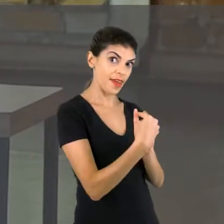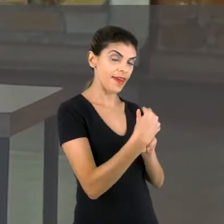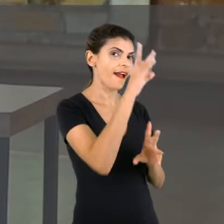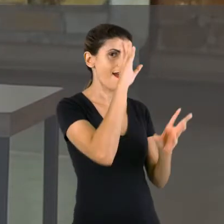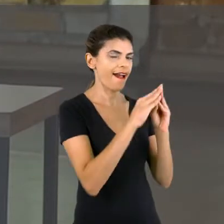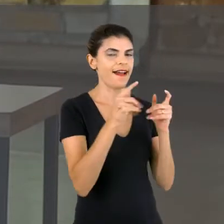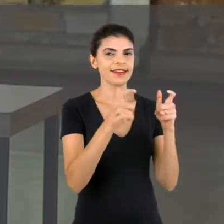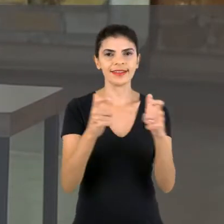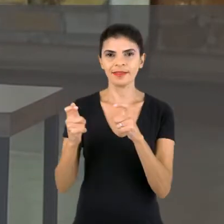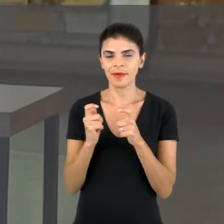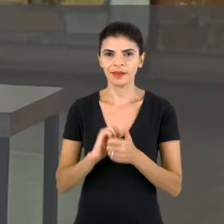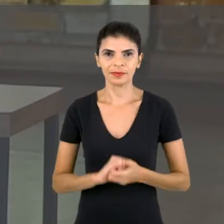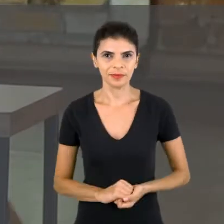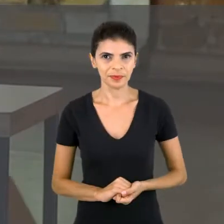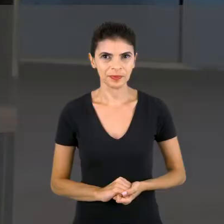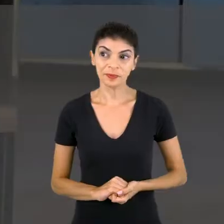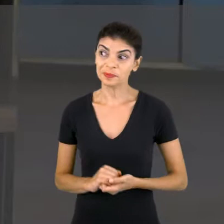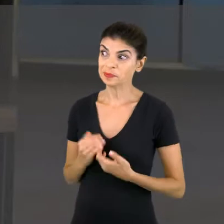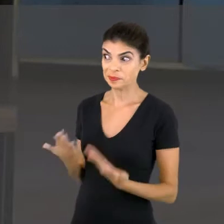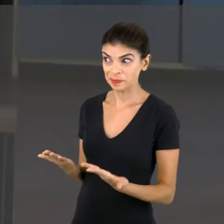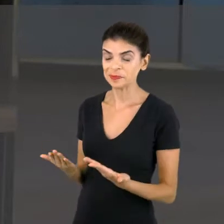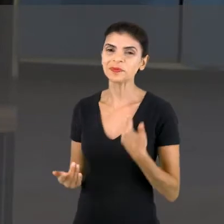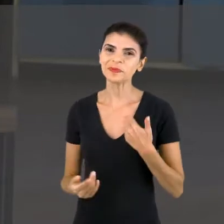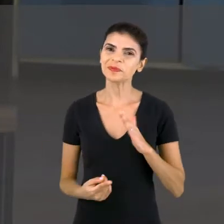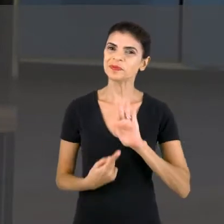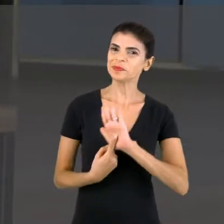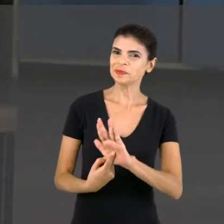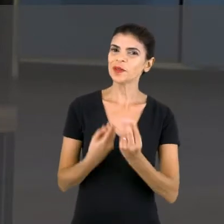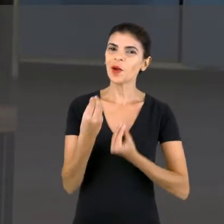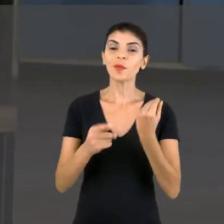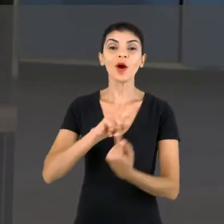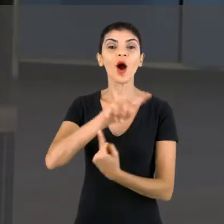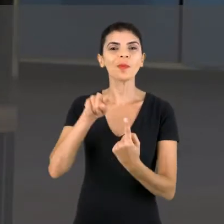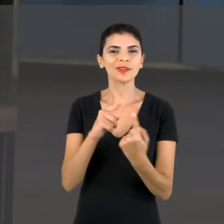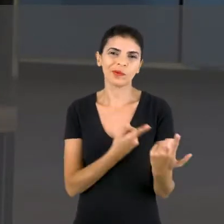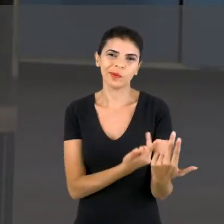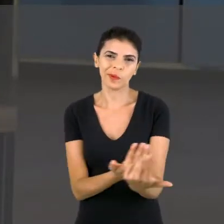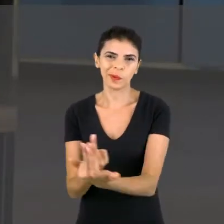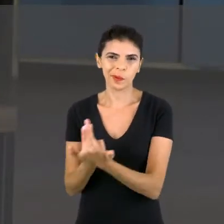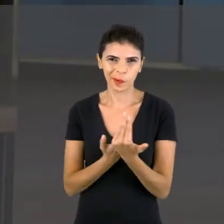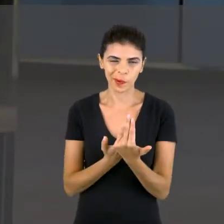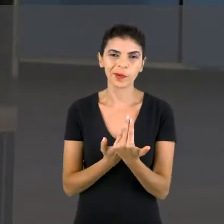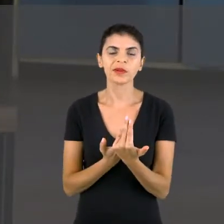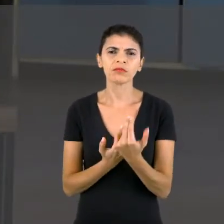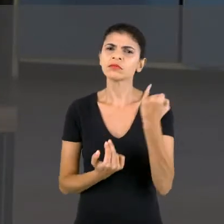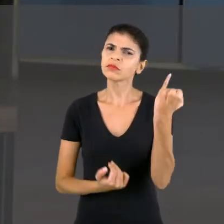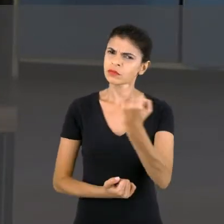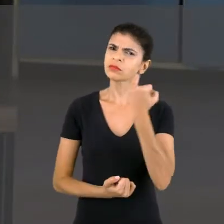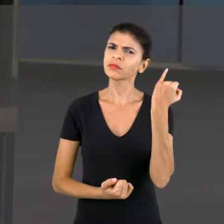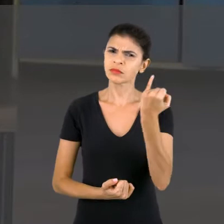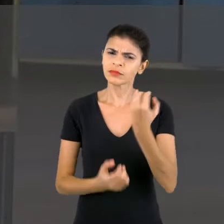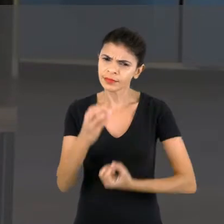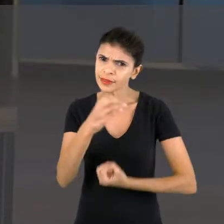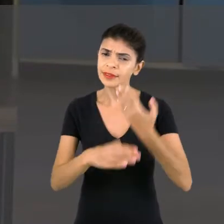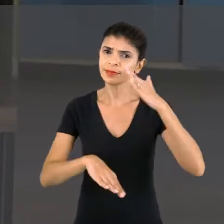para eles e entendam esses passos. Bom, vou falar então sobre os objetivos em comum. É